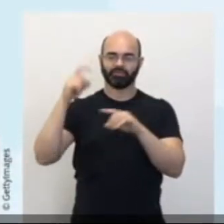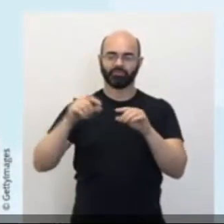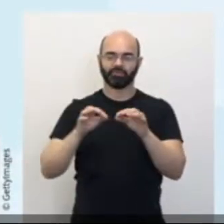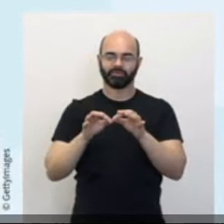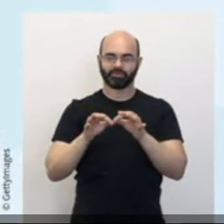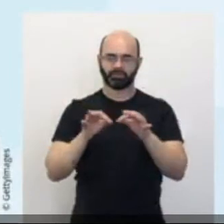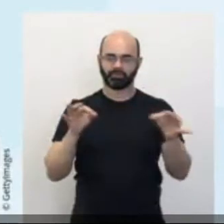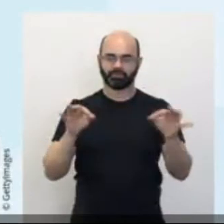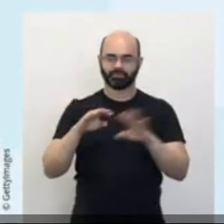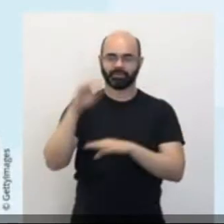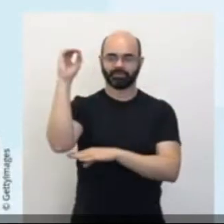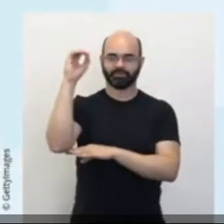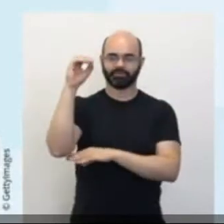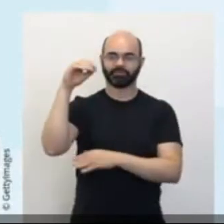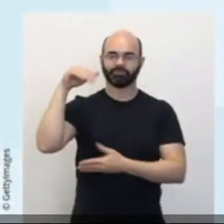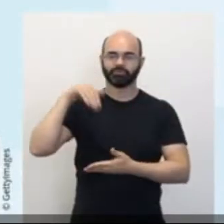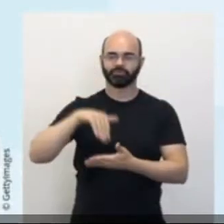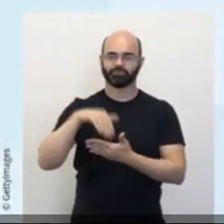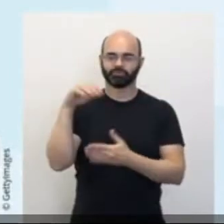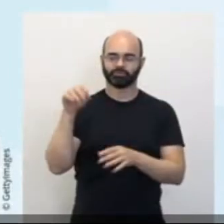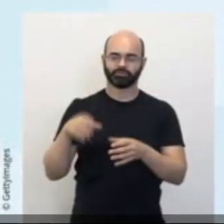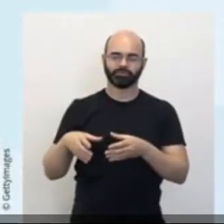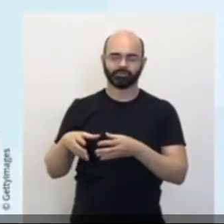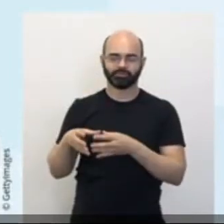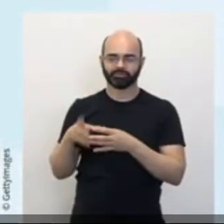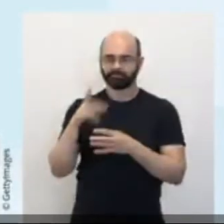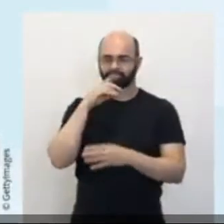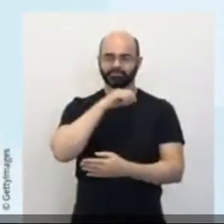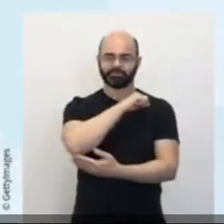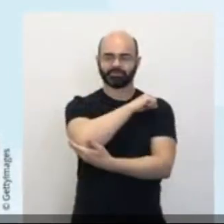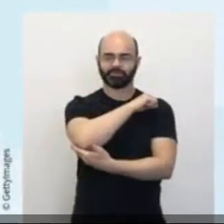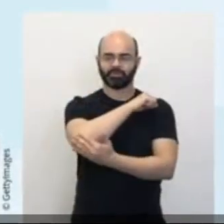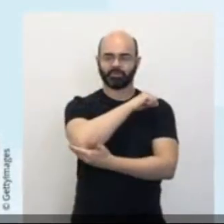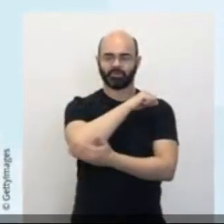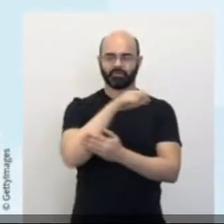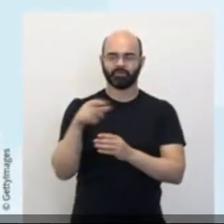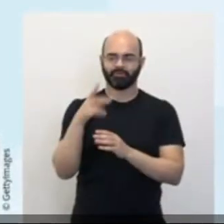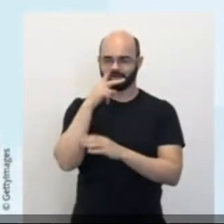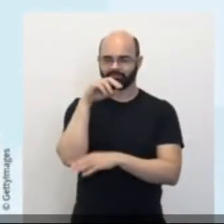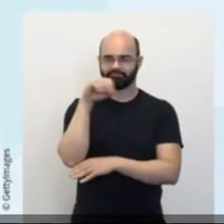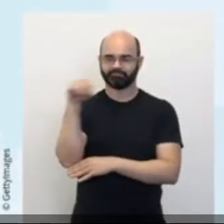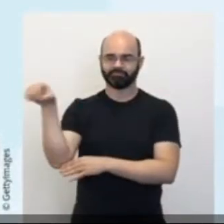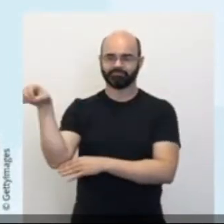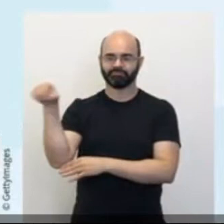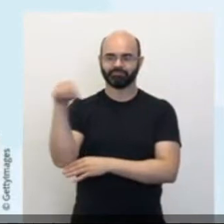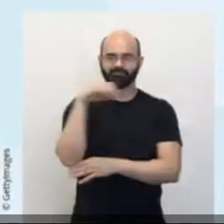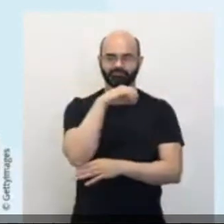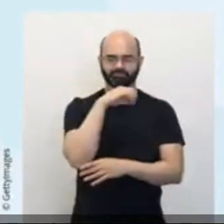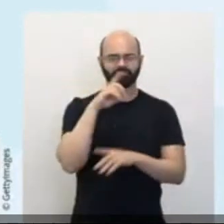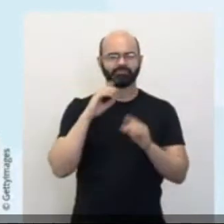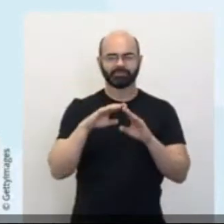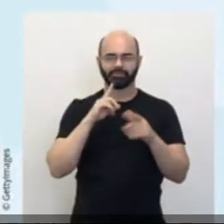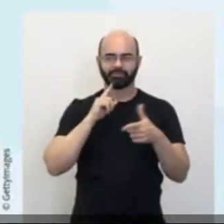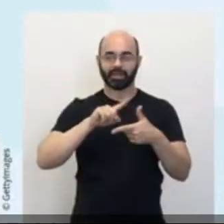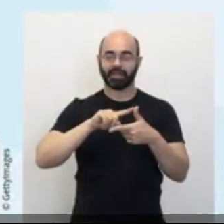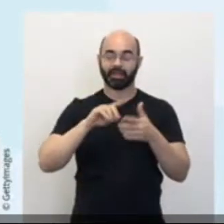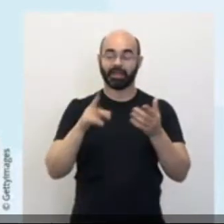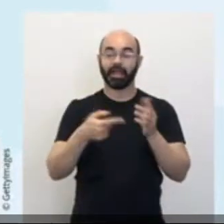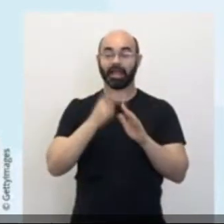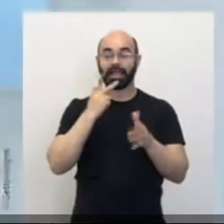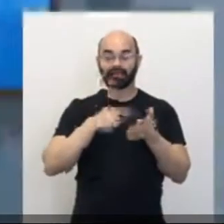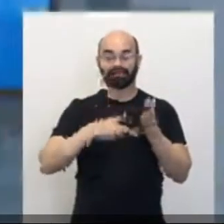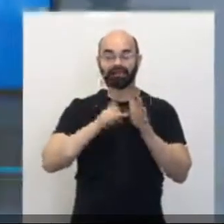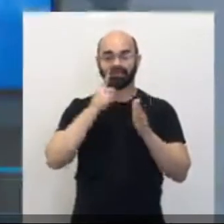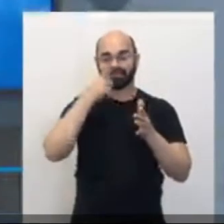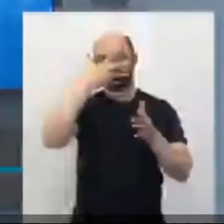e eu tenho ali o último movimento como se fosse o cotovelo. Pode falar. Esse cotovelo ele envolve ângulos, né? A gente acabou esquecendo de falar. A gente até comentou